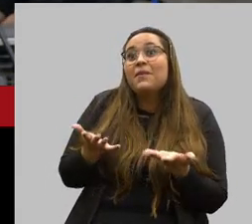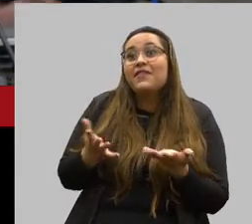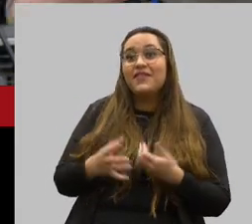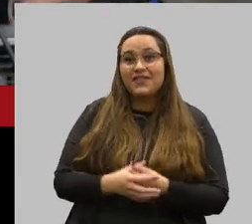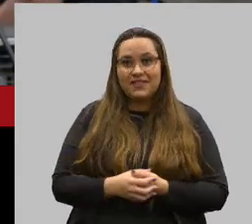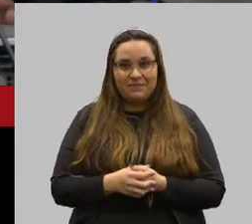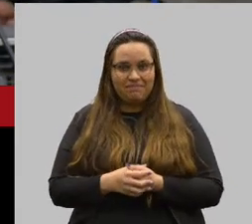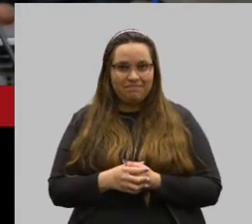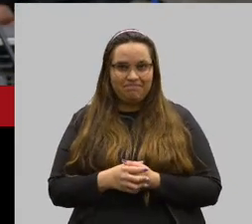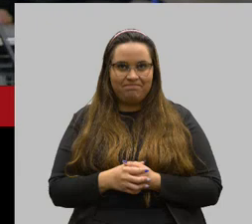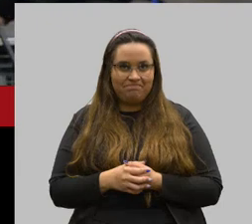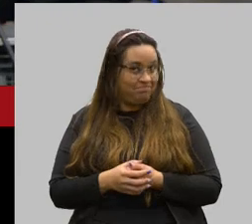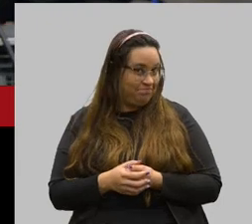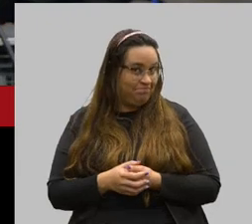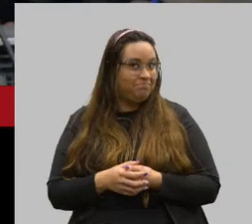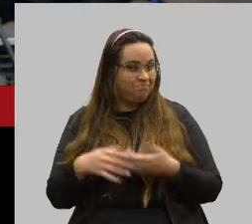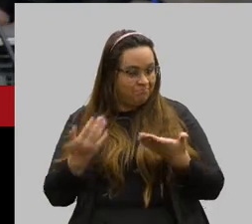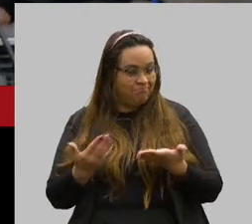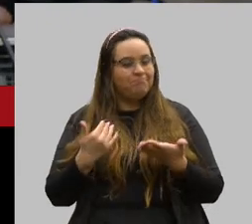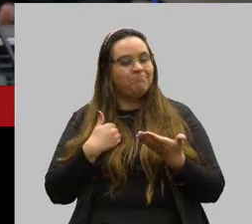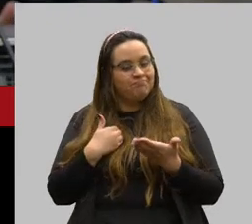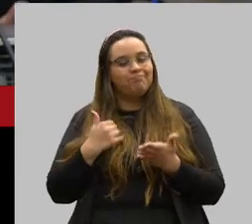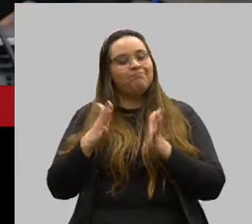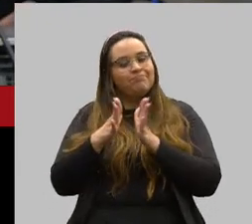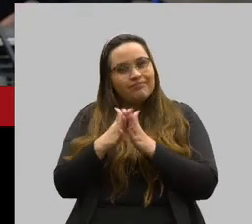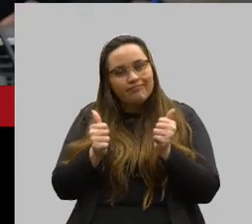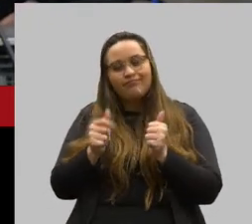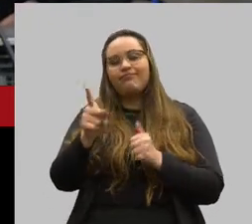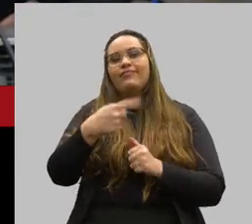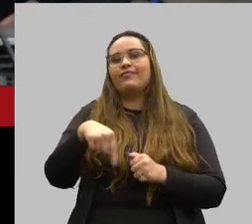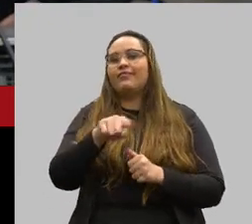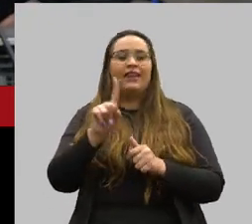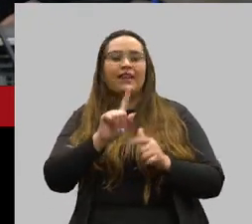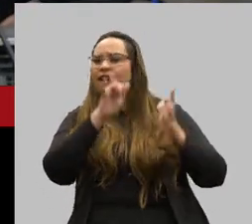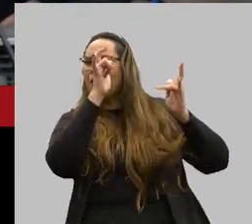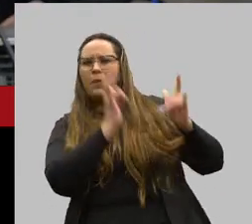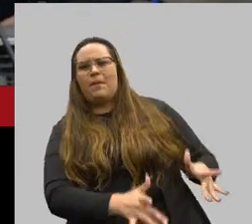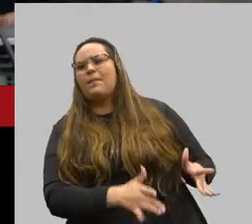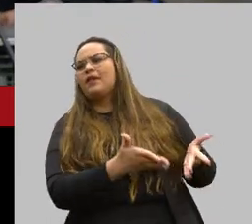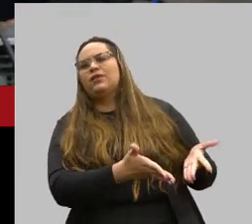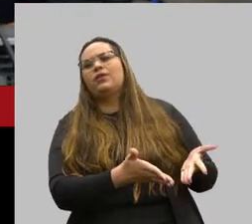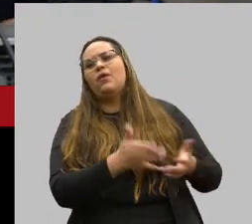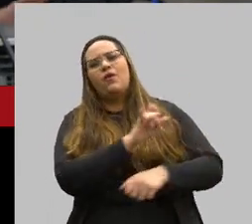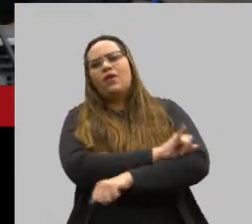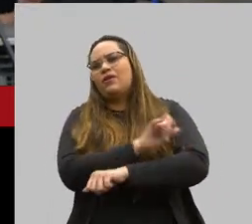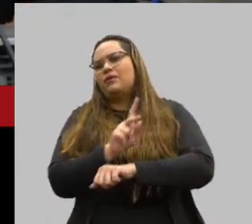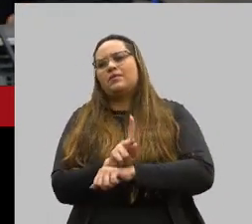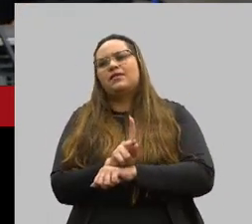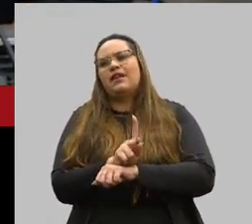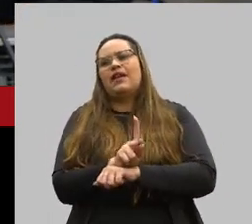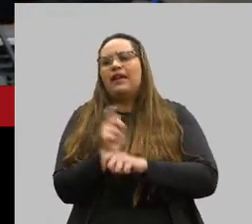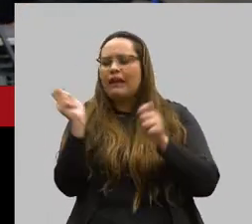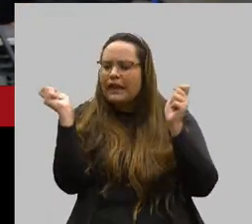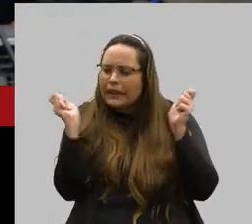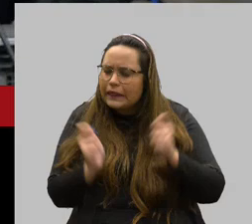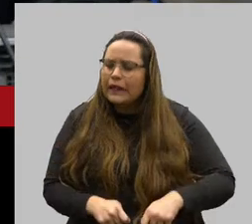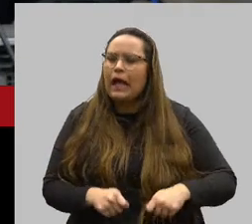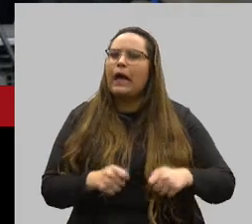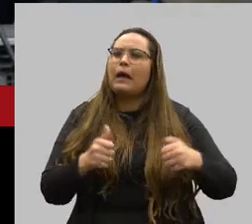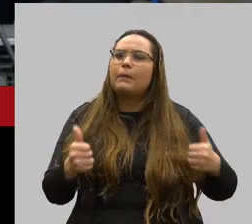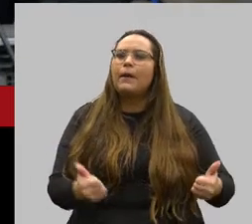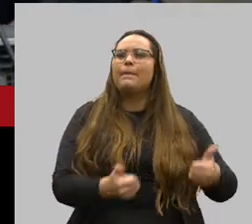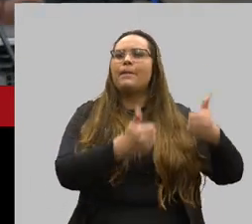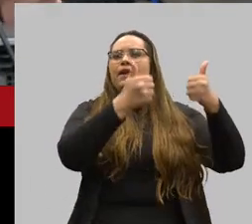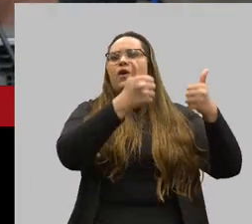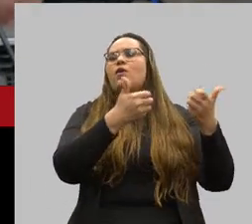deixar eh um pedido não abandonem o ipseng é possível melhorar o ipseng sem acabar com o